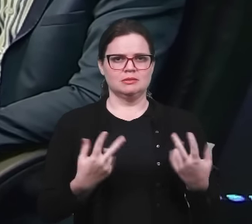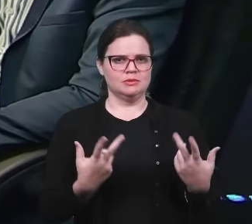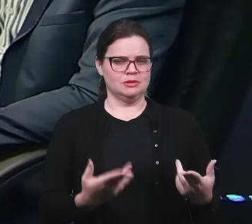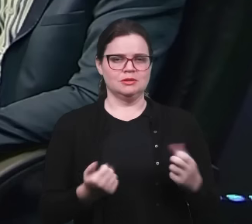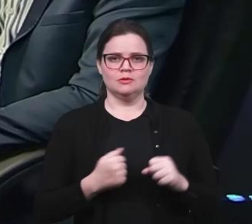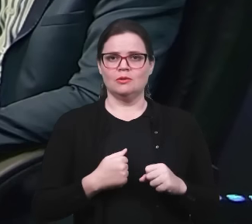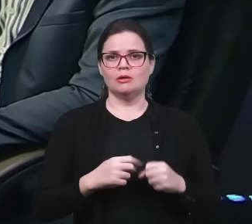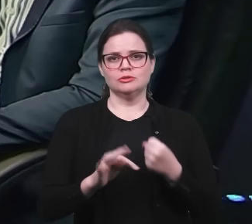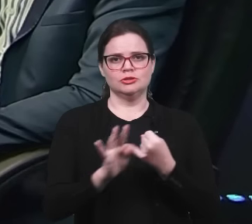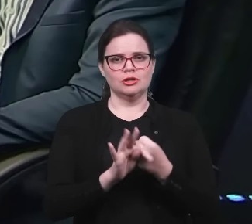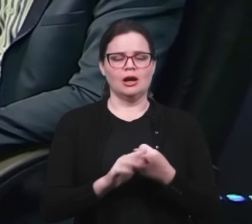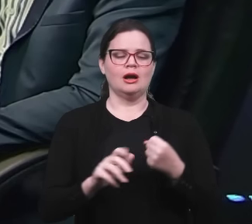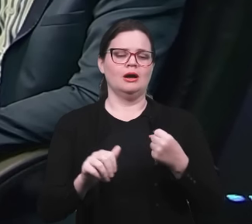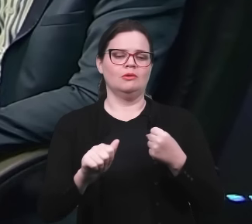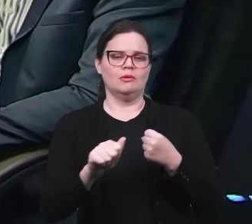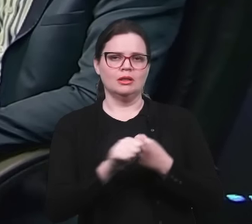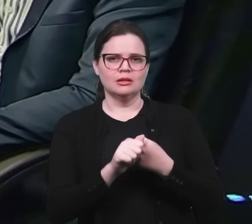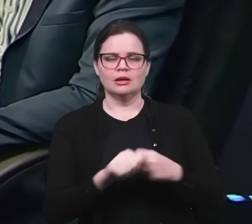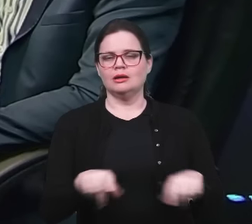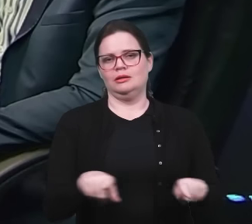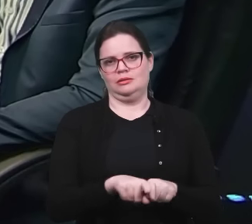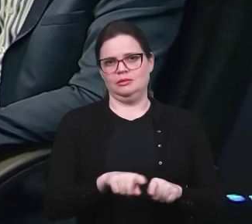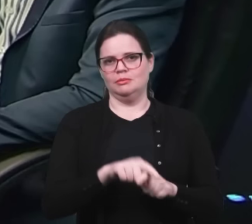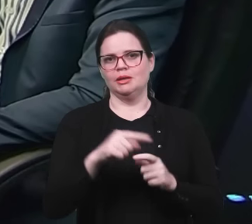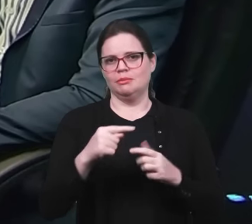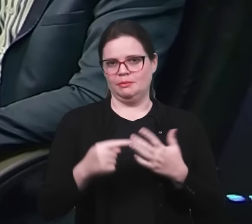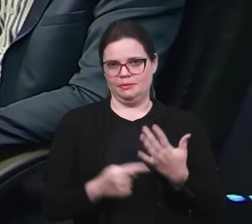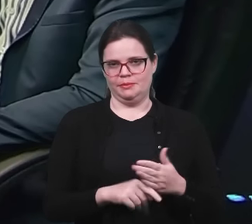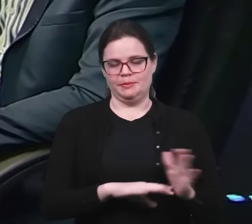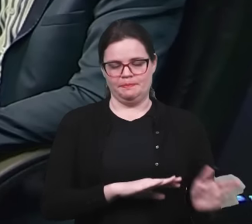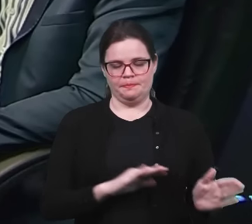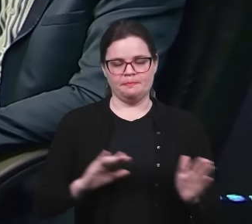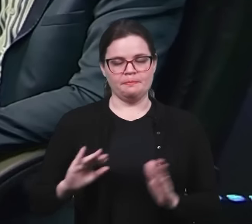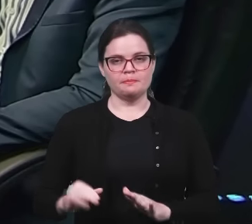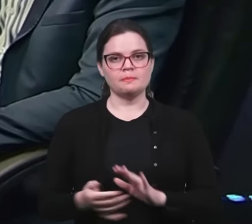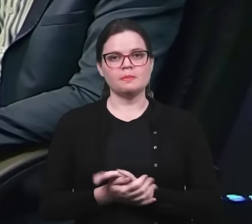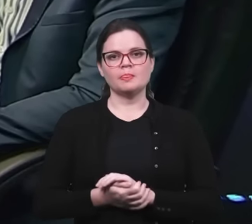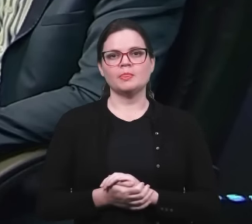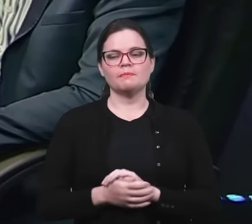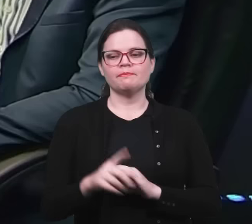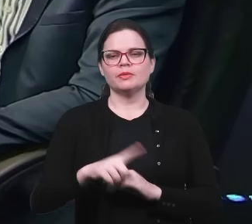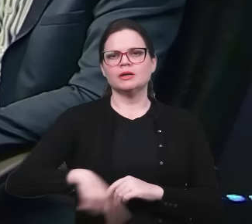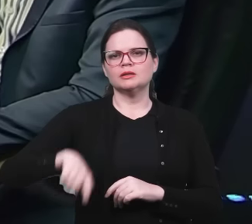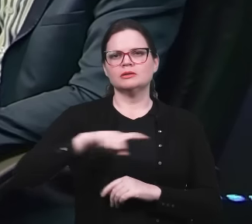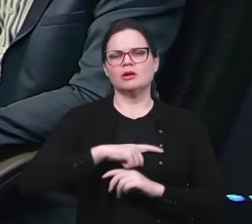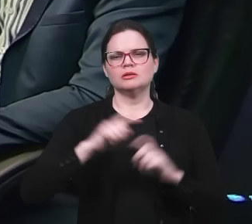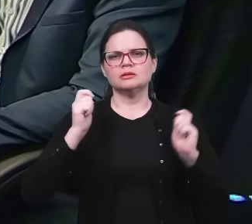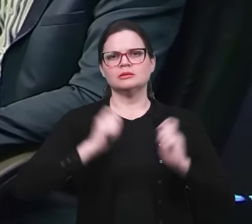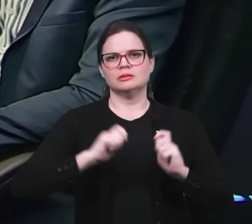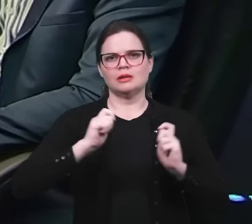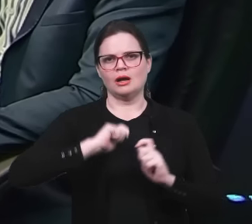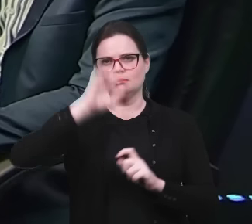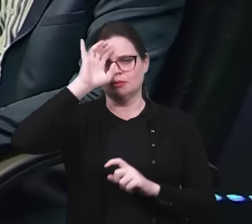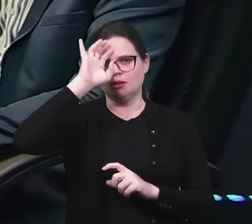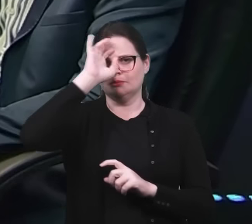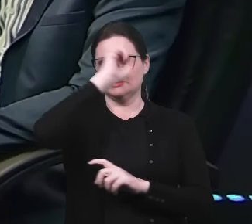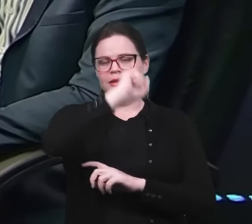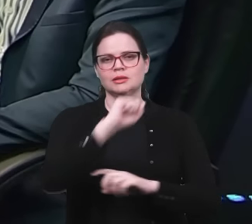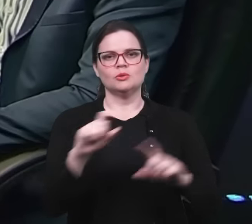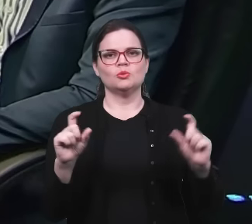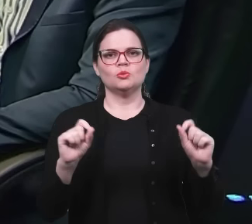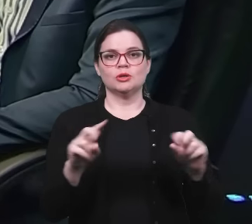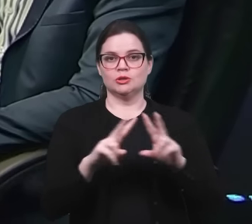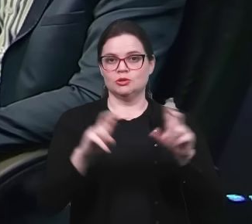outros. Muito bem. O que é que nós podemos aprender, pastor Miguel, sobre